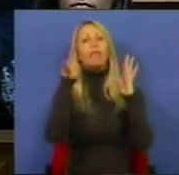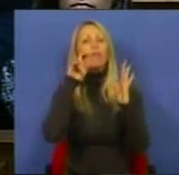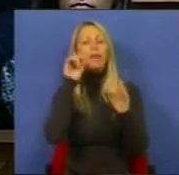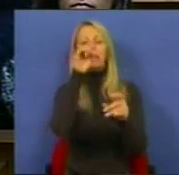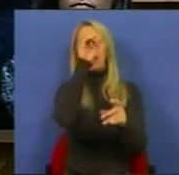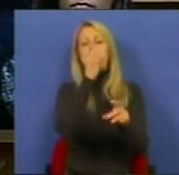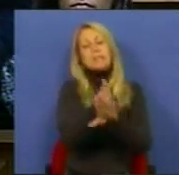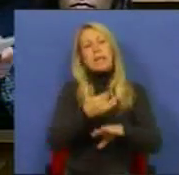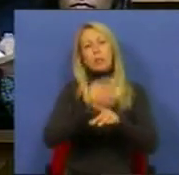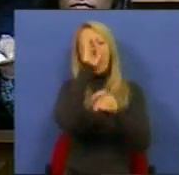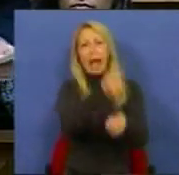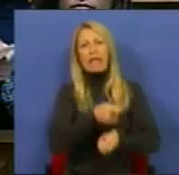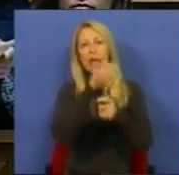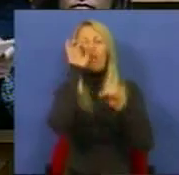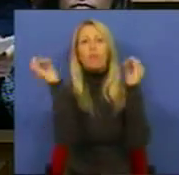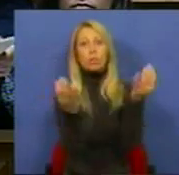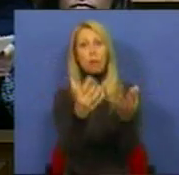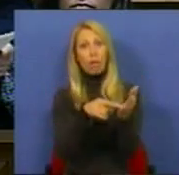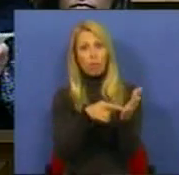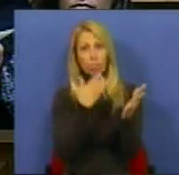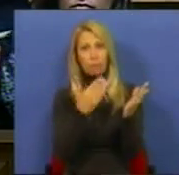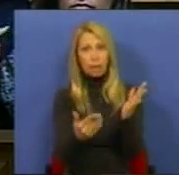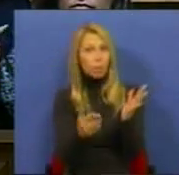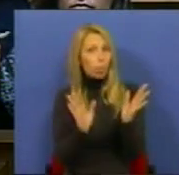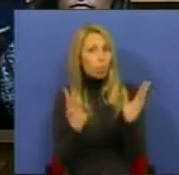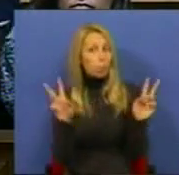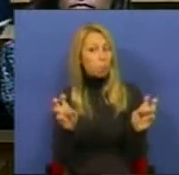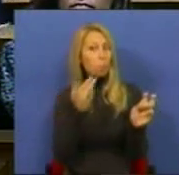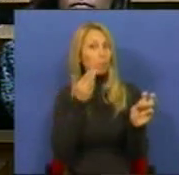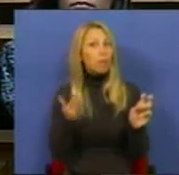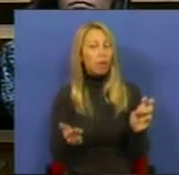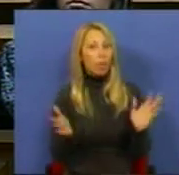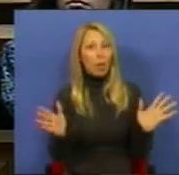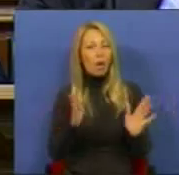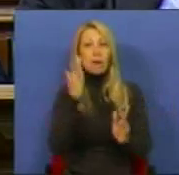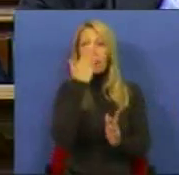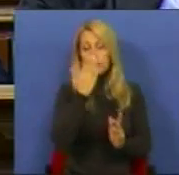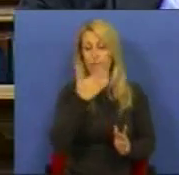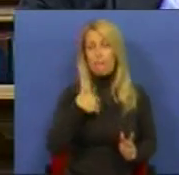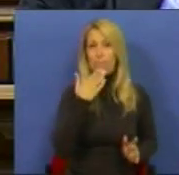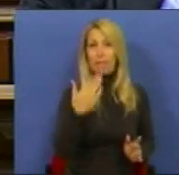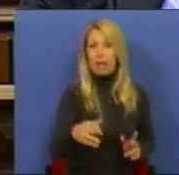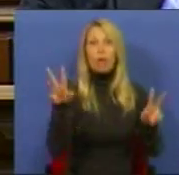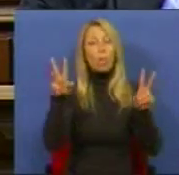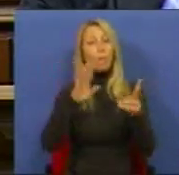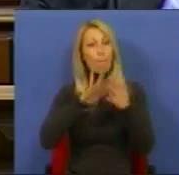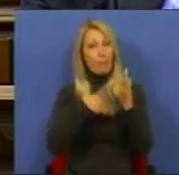agrícola e florestal. Mas isto é um pedido. Ao pedirmos este plano, diz o CDS, e estou a